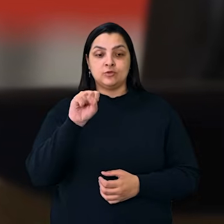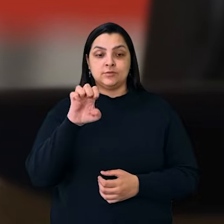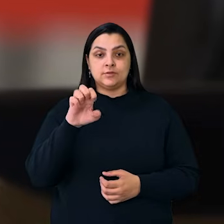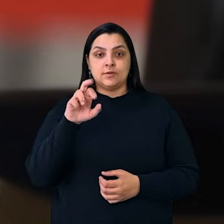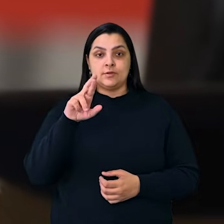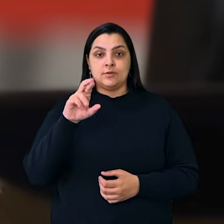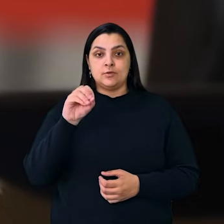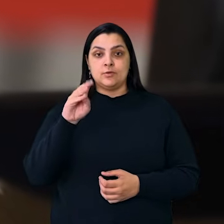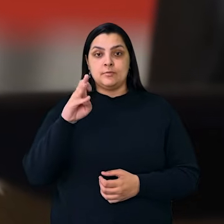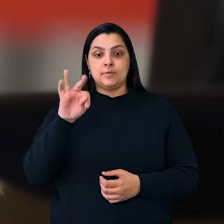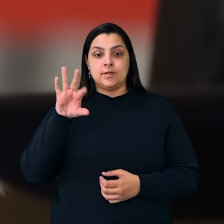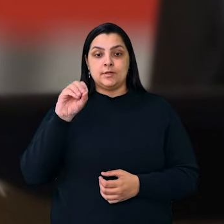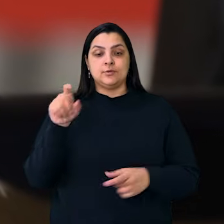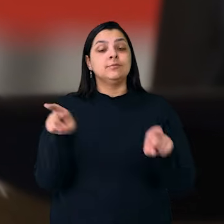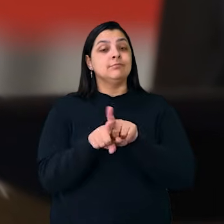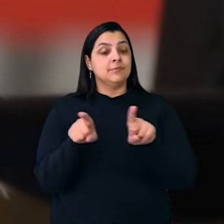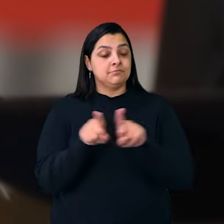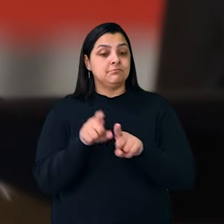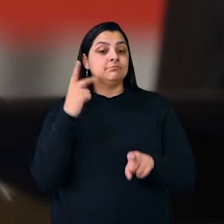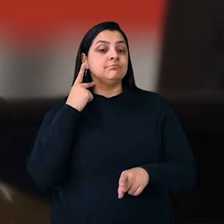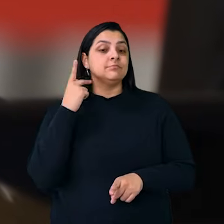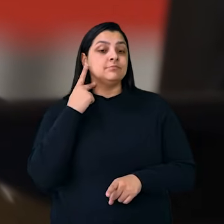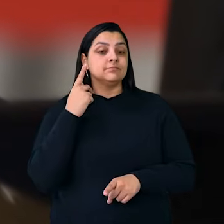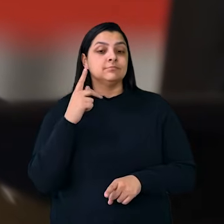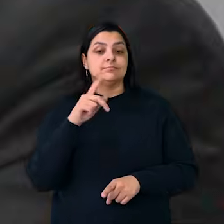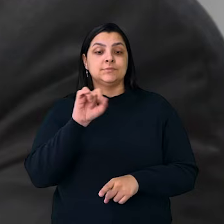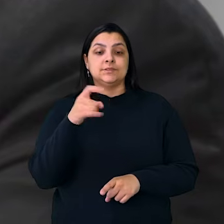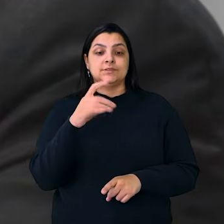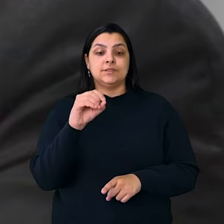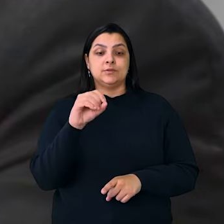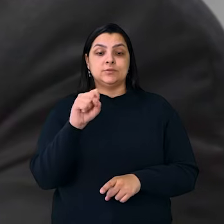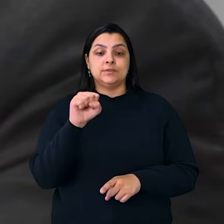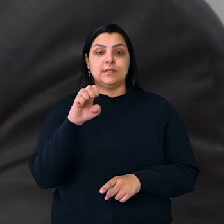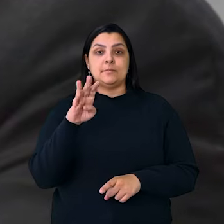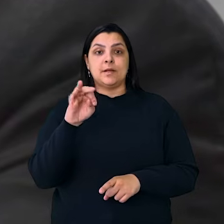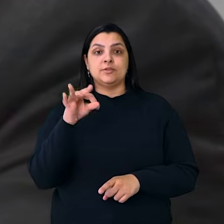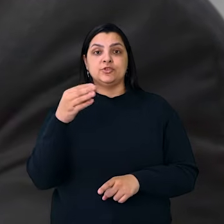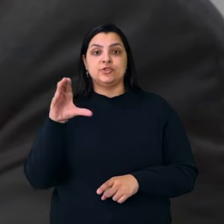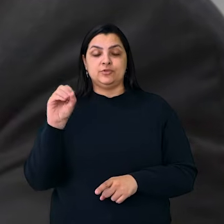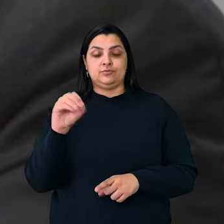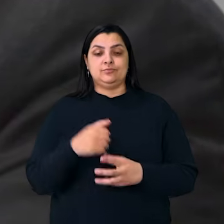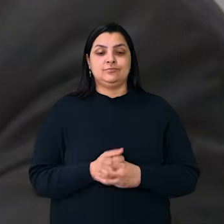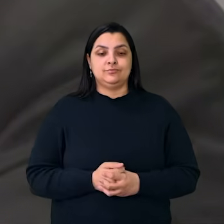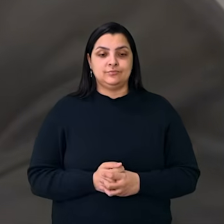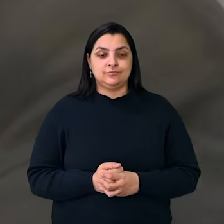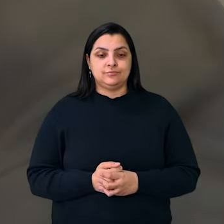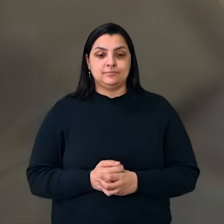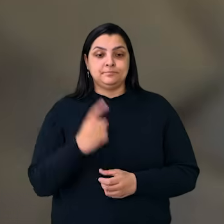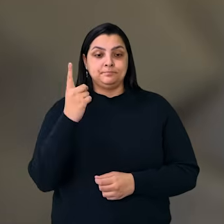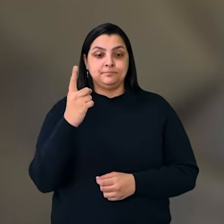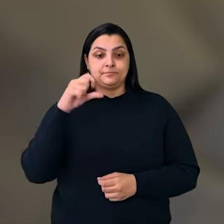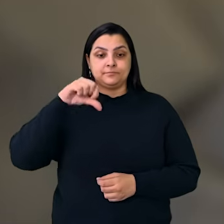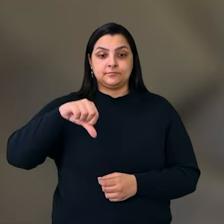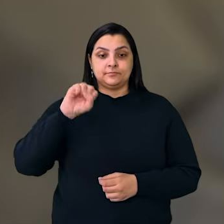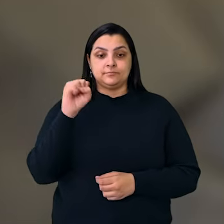Roberto Freire Pimenta também é mineiro, de São Sebastião do Paraíso. Ingressou na magistratura trabalhista